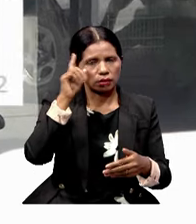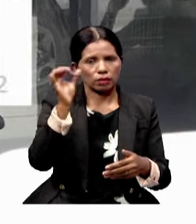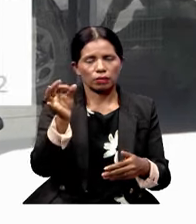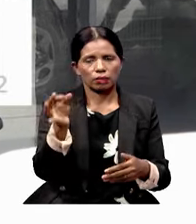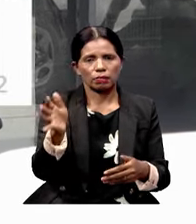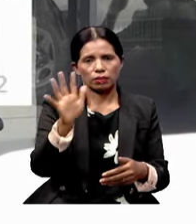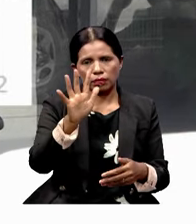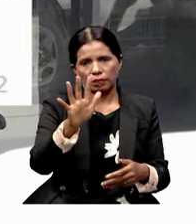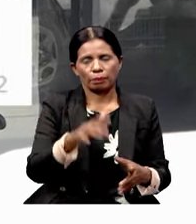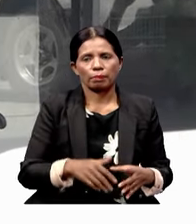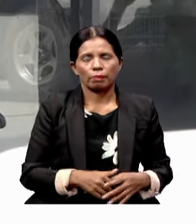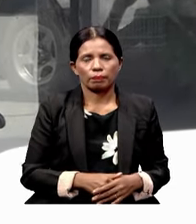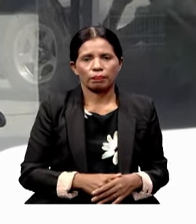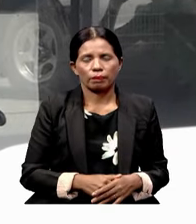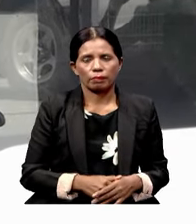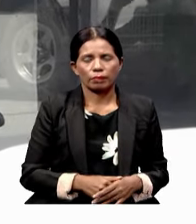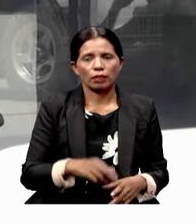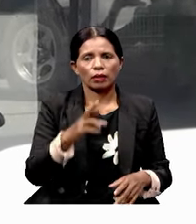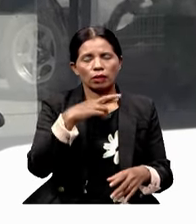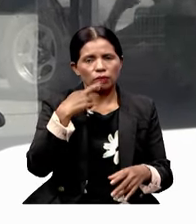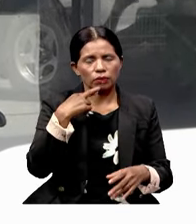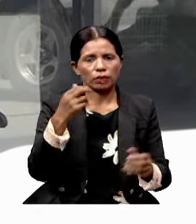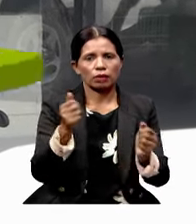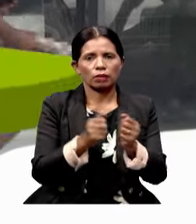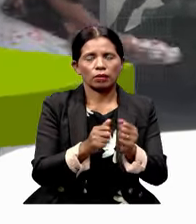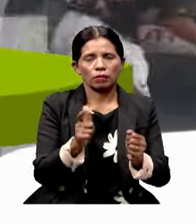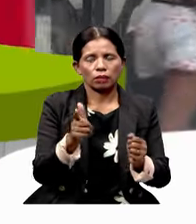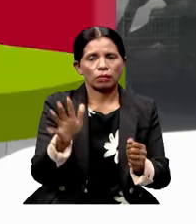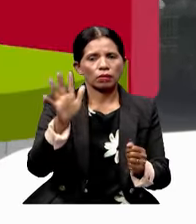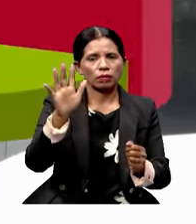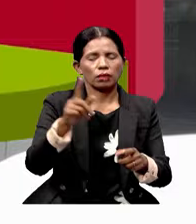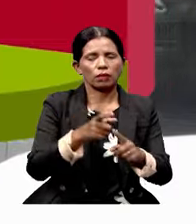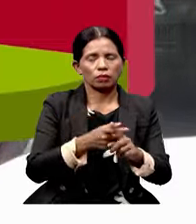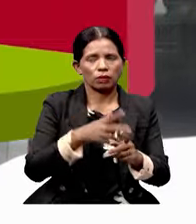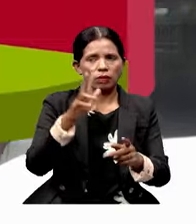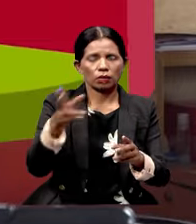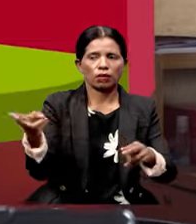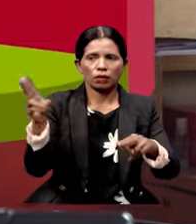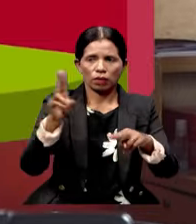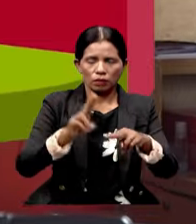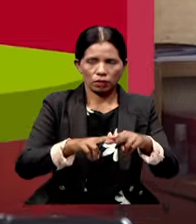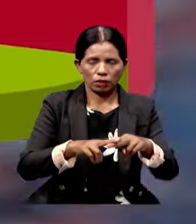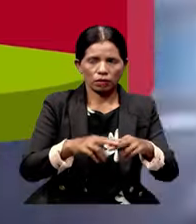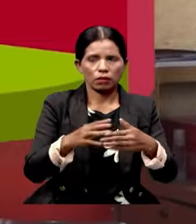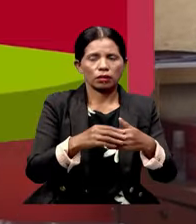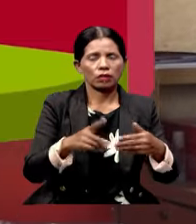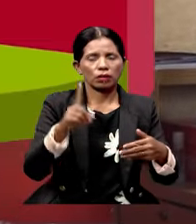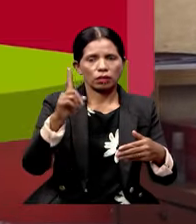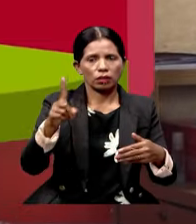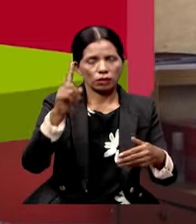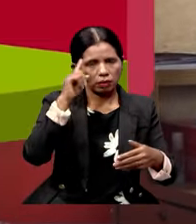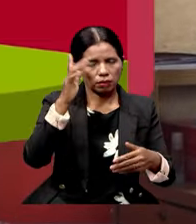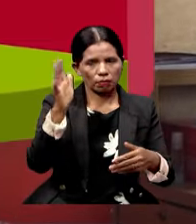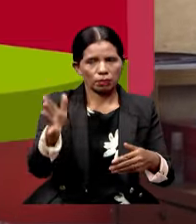resen lima. Folin fos kilograma ron resen lima ia trimestre da toluk aumenta dolar ida centavus lima